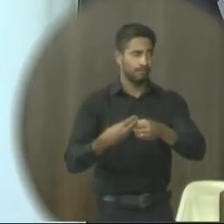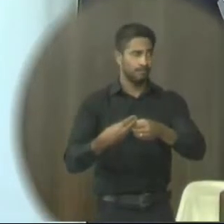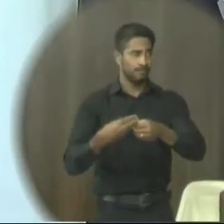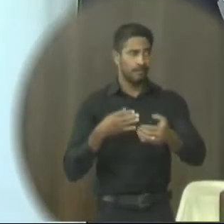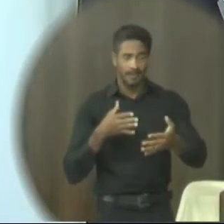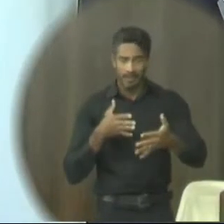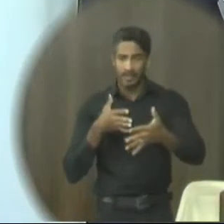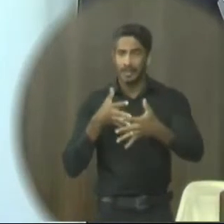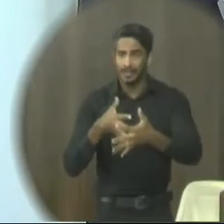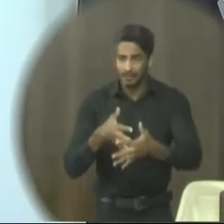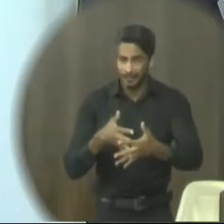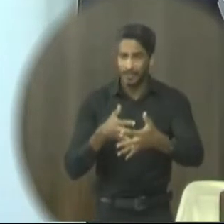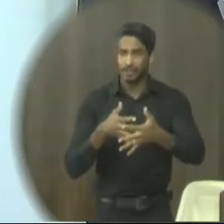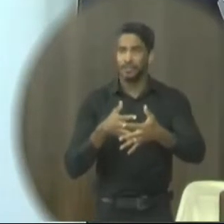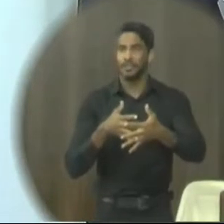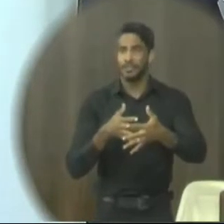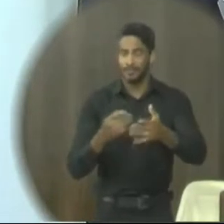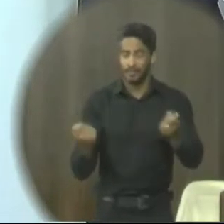invadindo-se, portanto, a esfera da